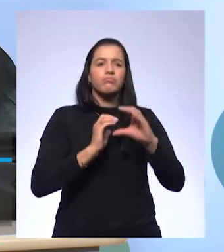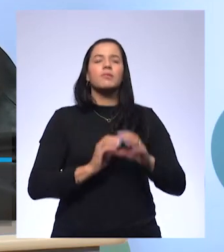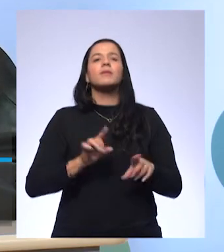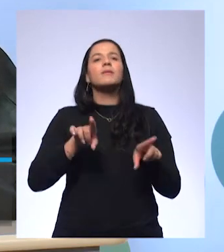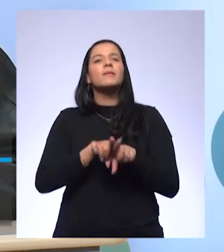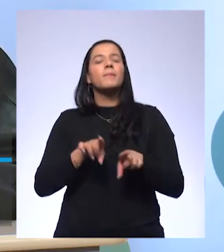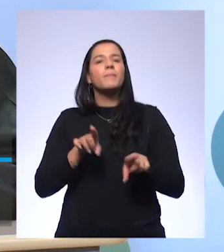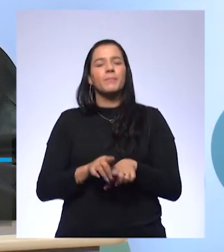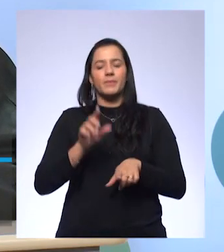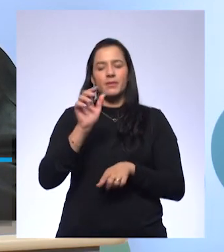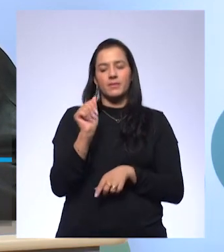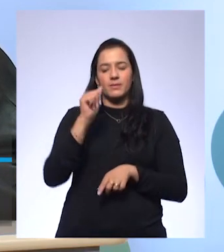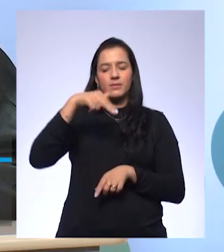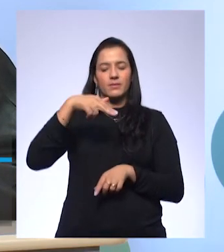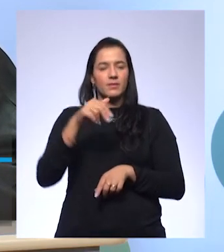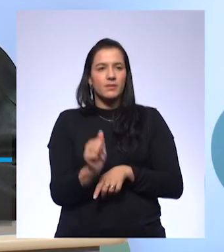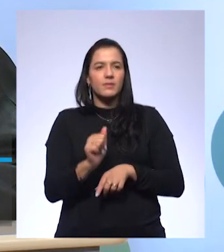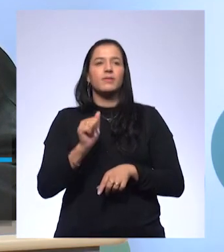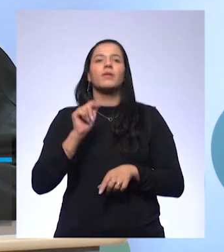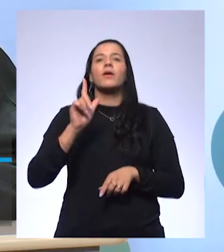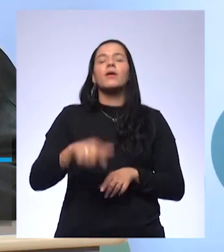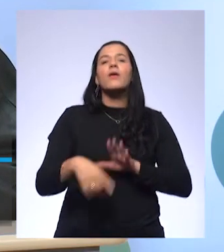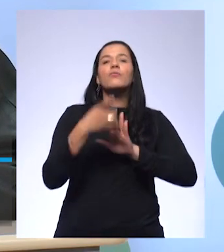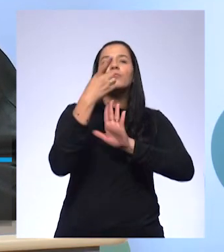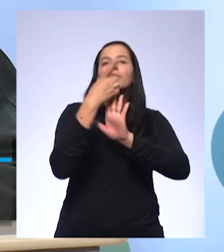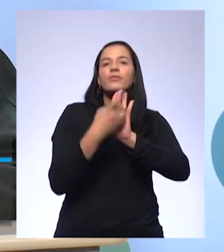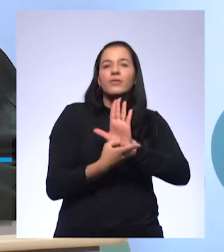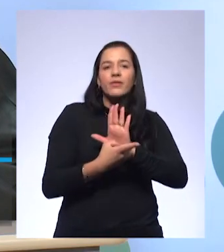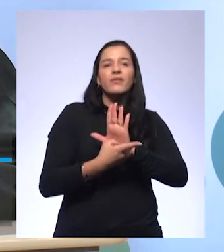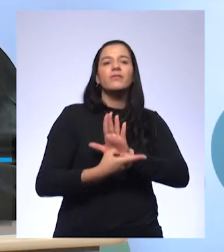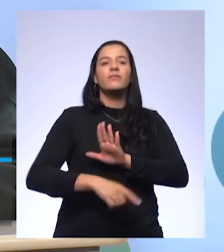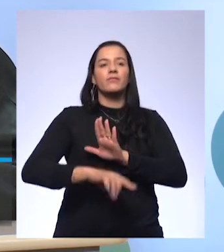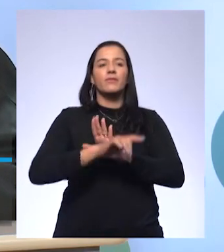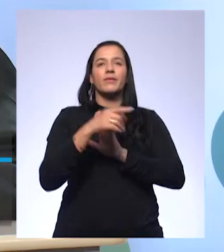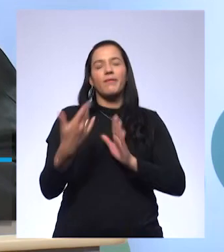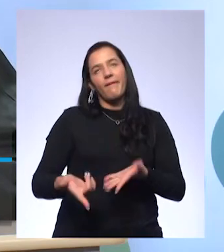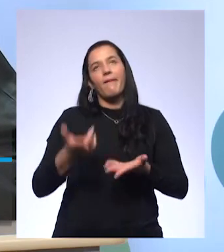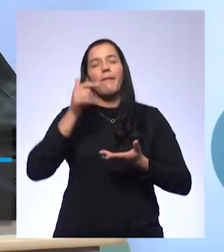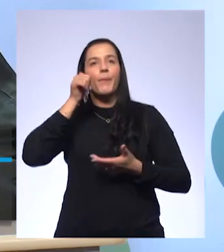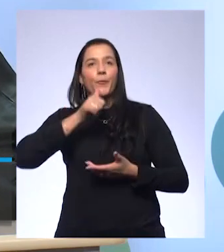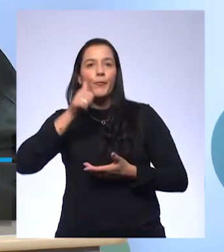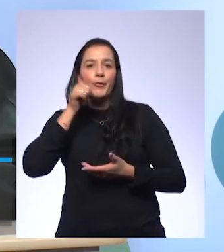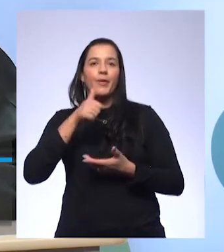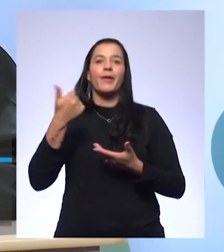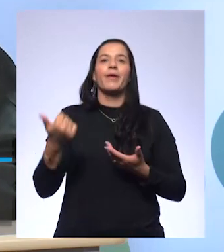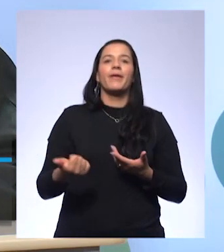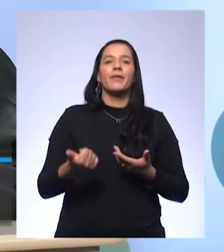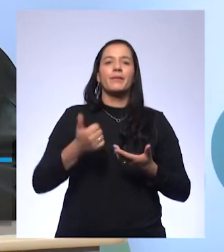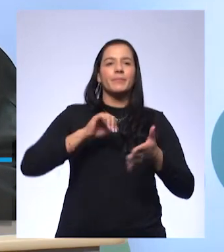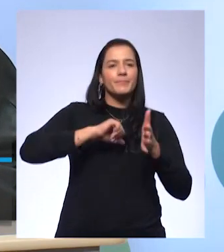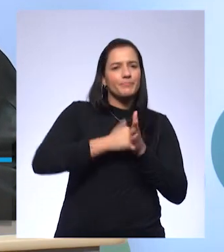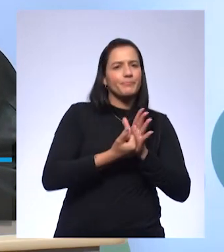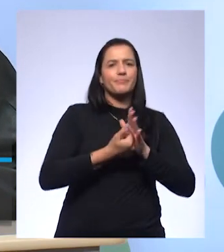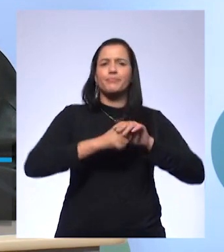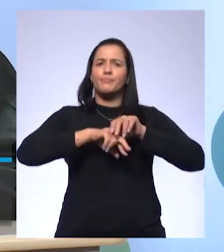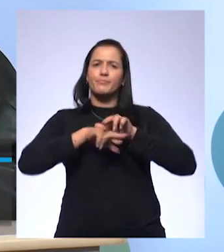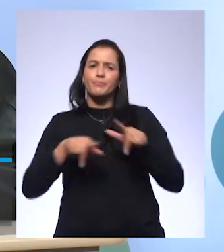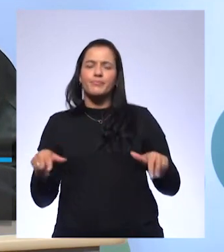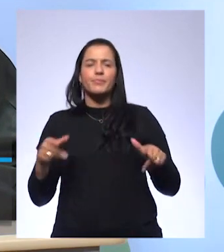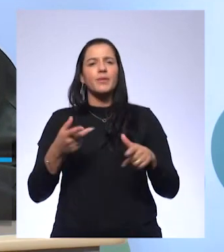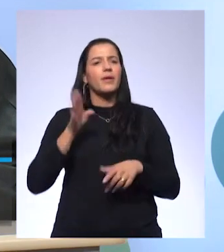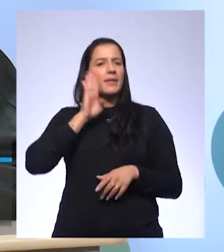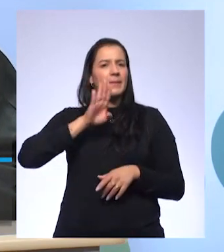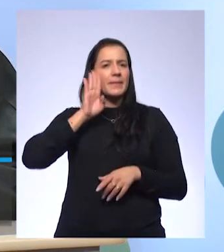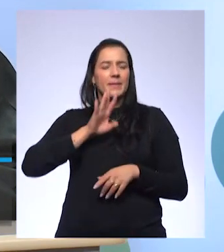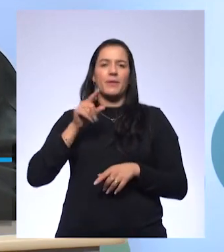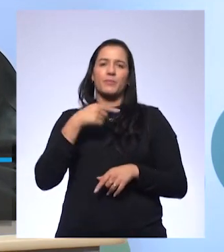dizer liberdade e o direito, né? Aí da questão das mulheres, da censura. Bem legal também sua